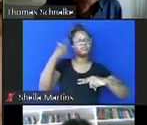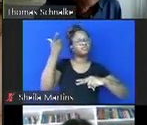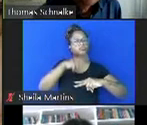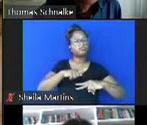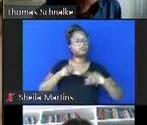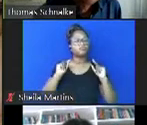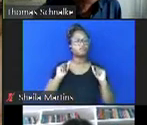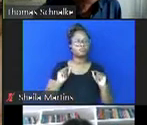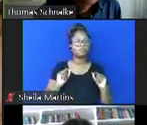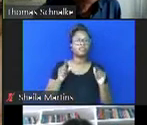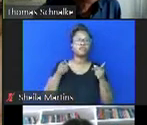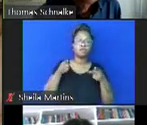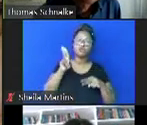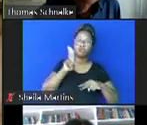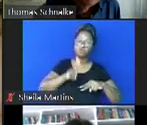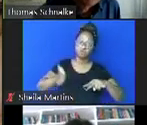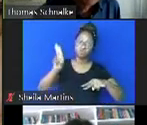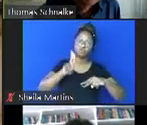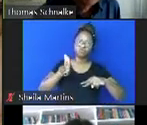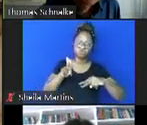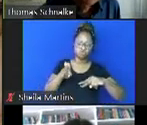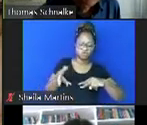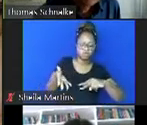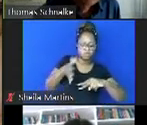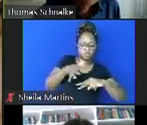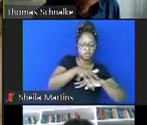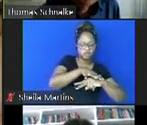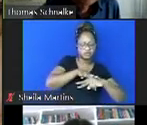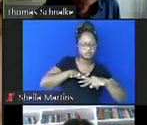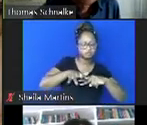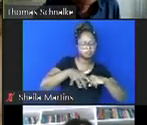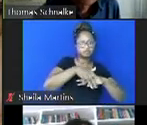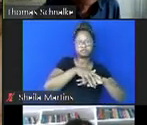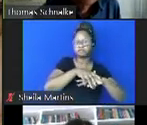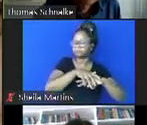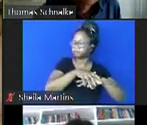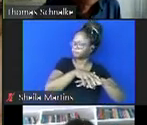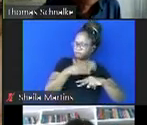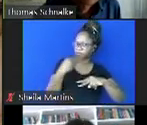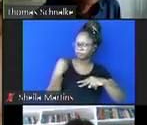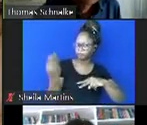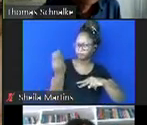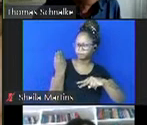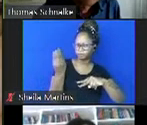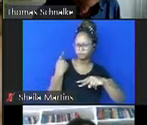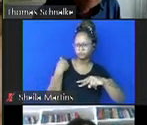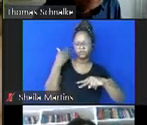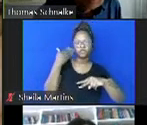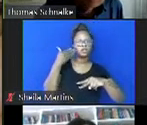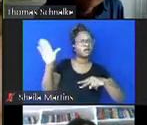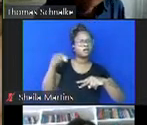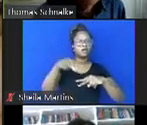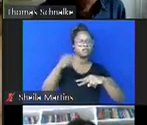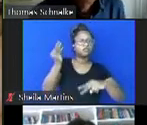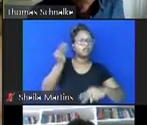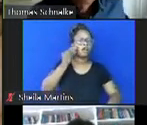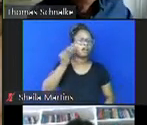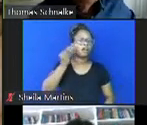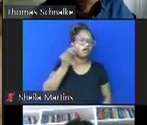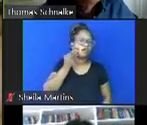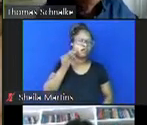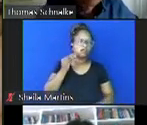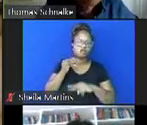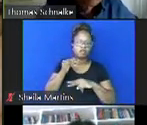então eram utilizadas as espécimes, as amostras coletadas